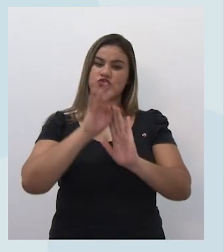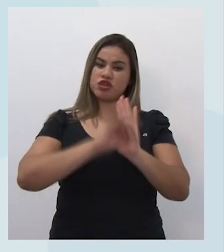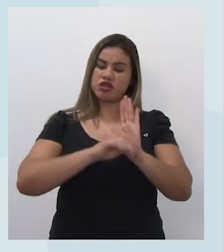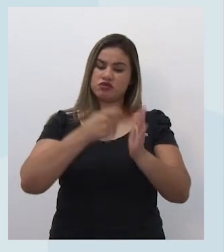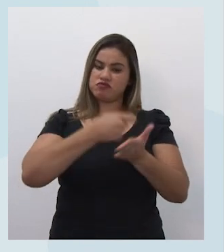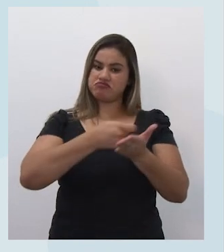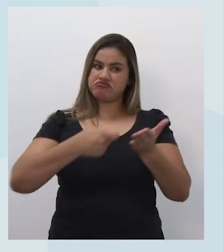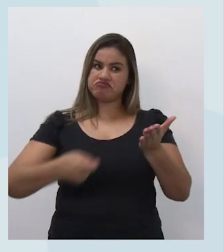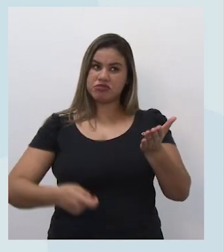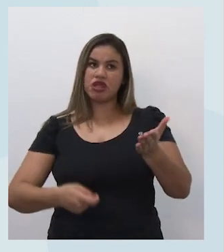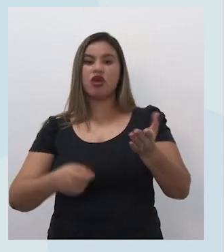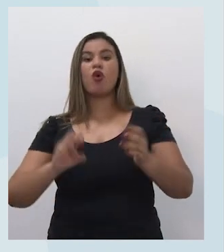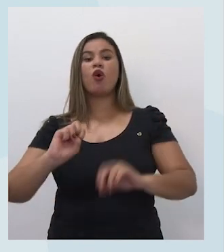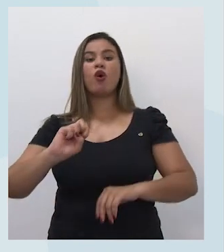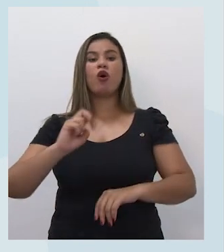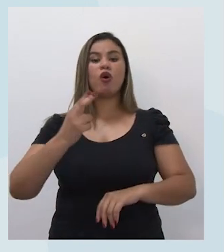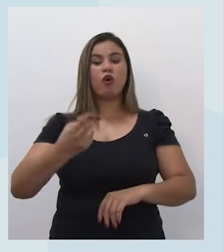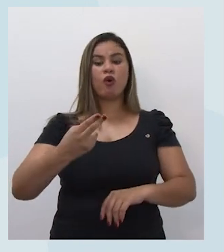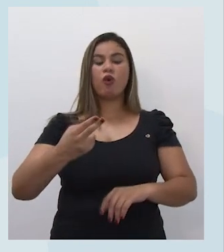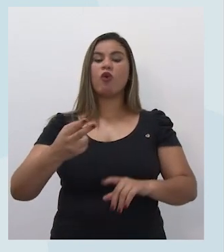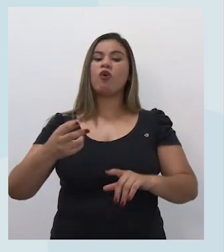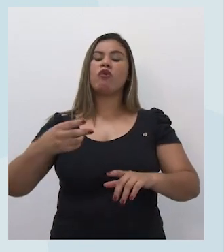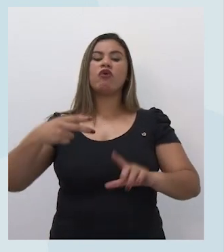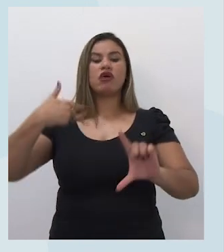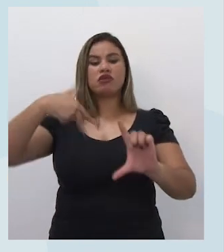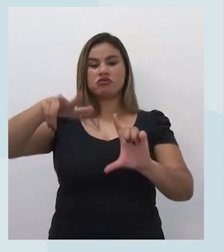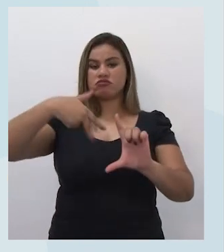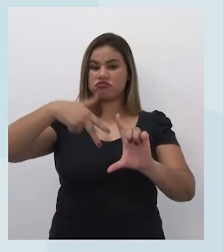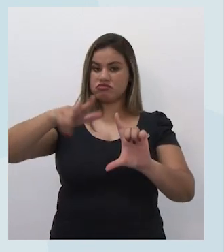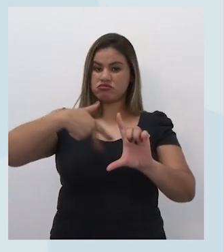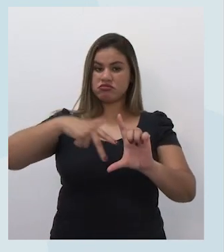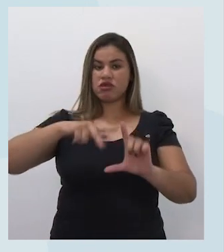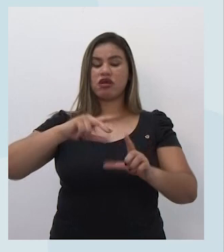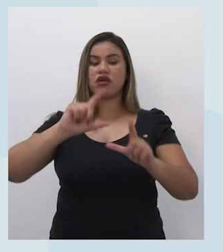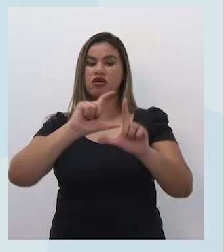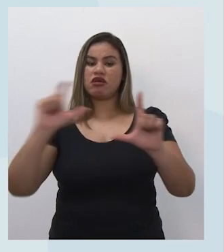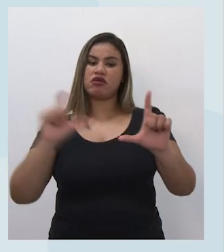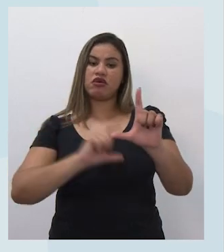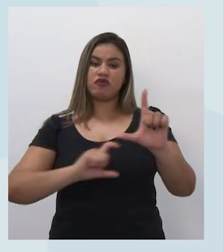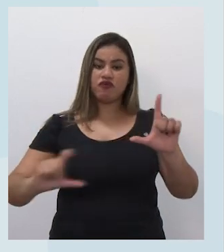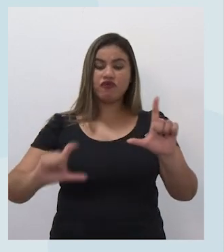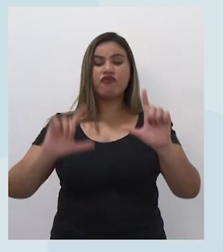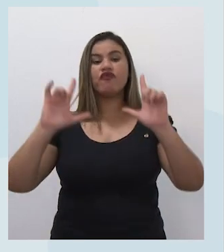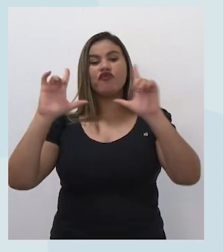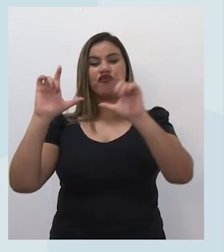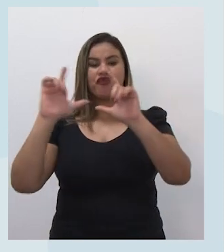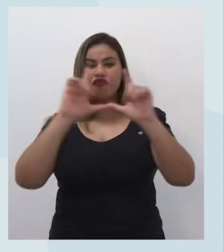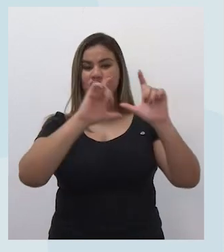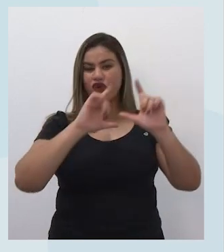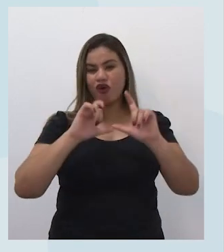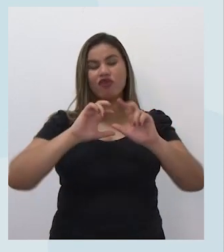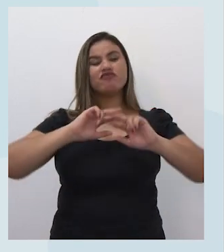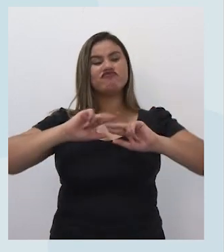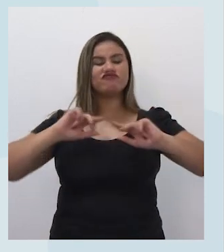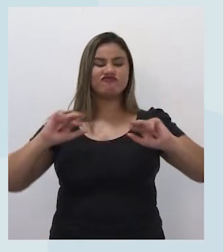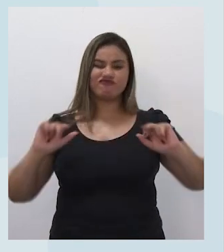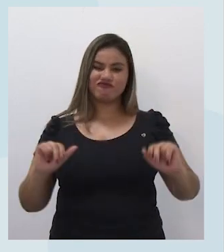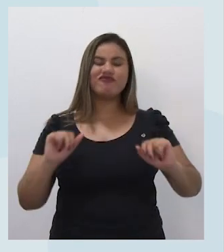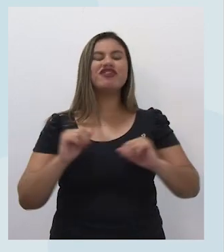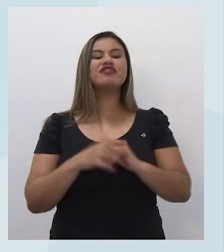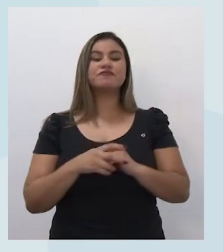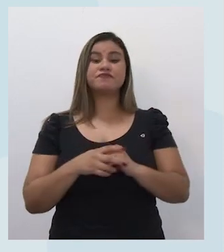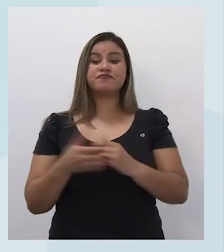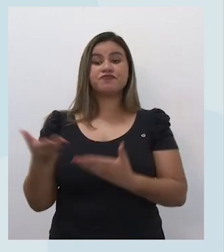então o estudante pode incluir animações, HQ, fotografias, enfim, né? E como forma